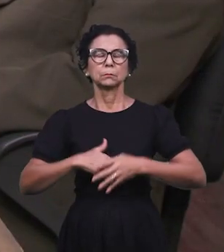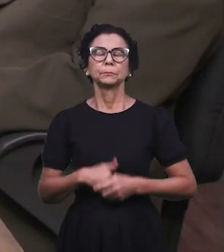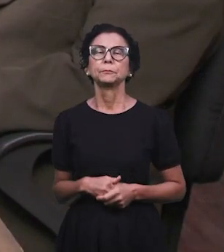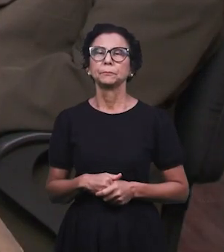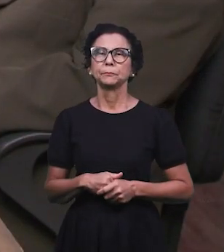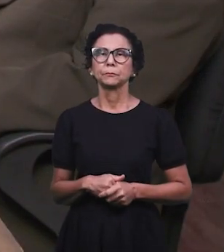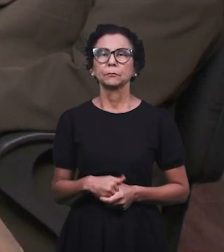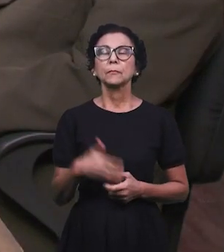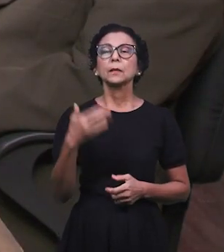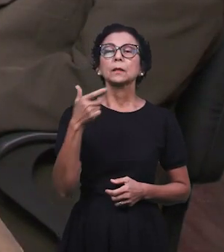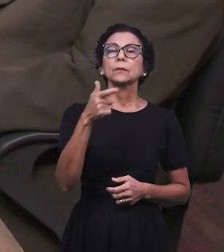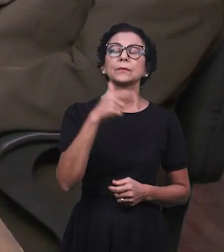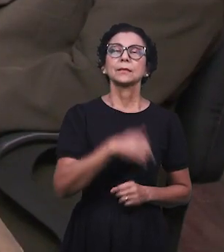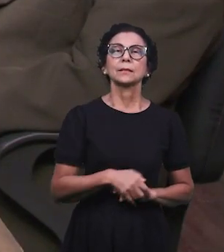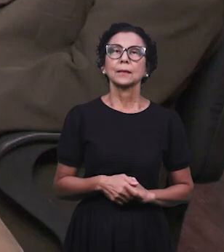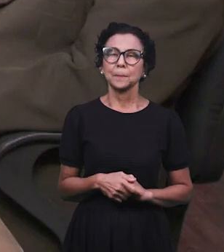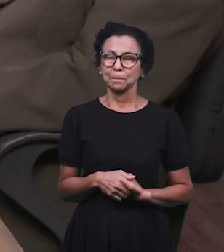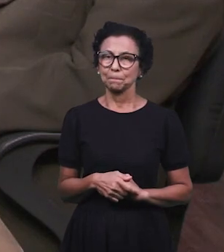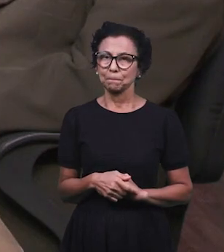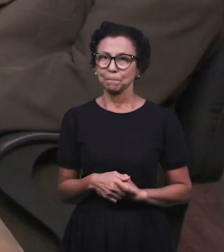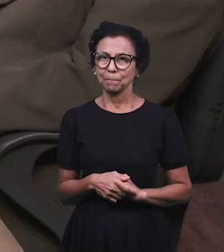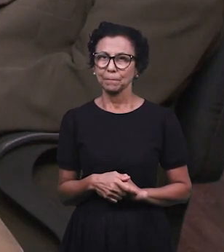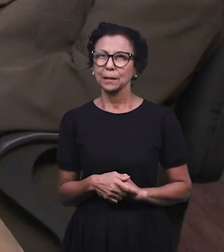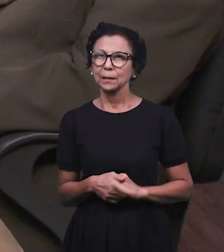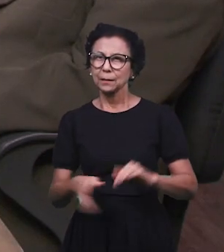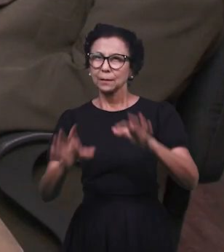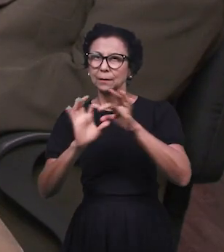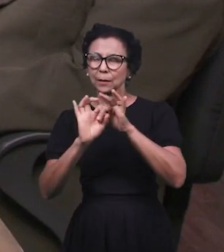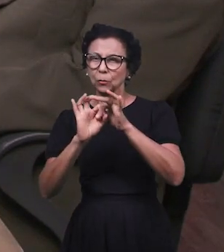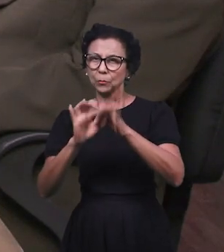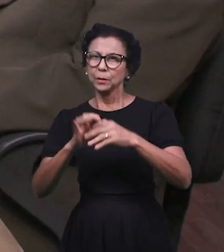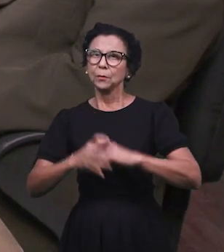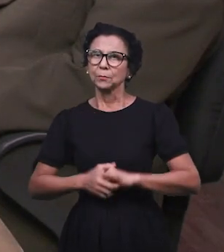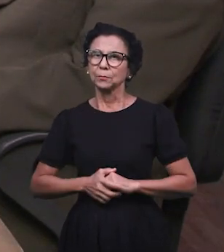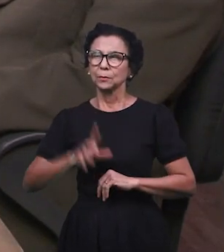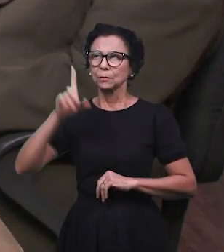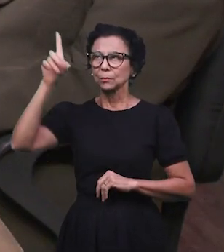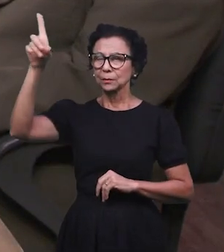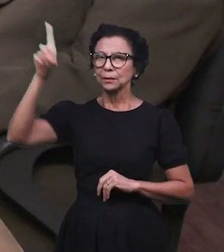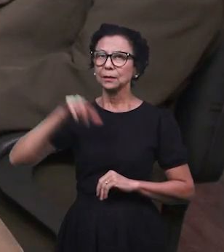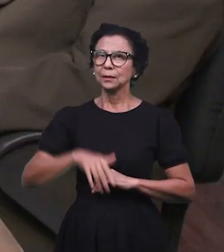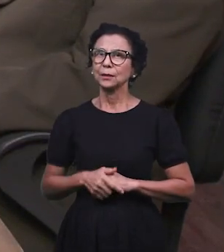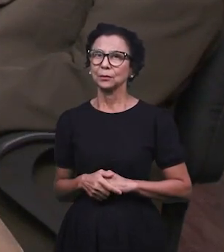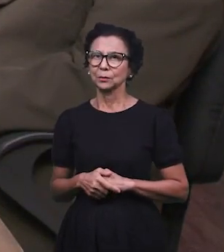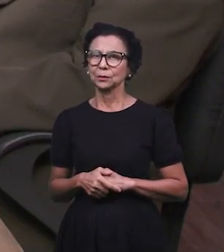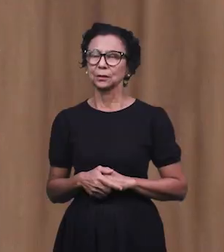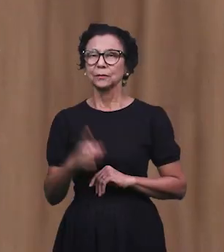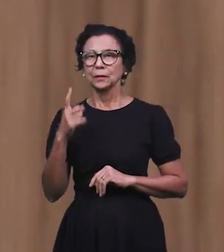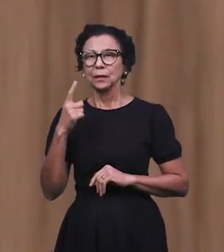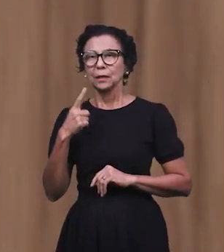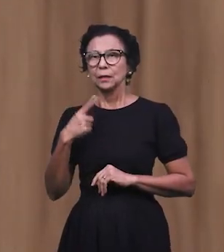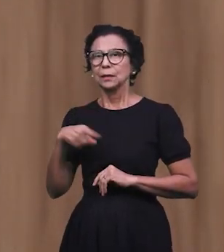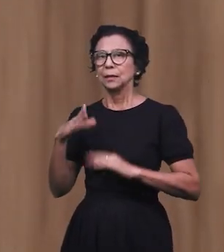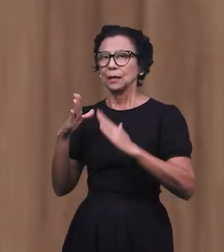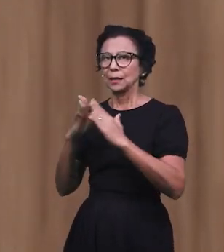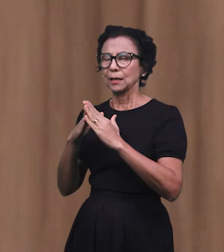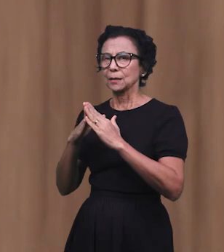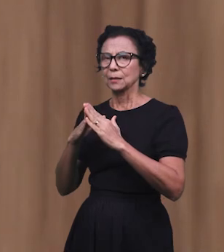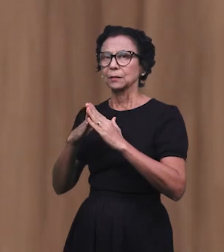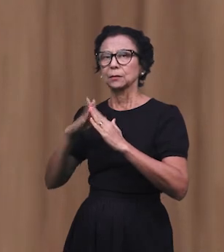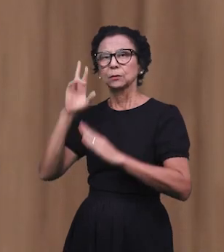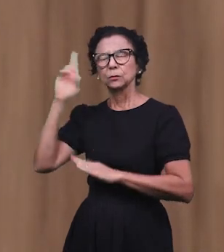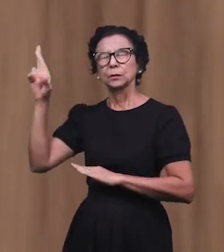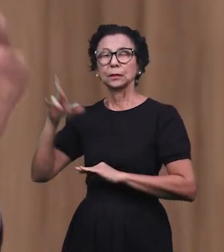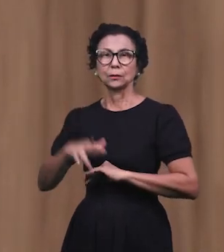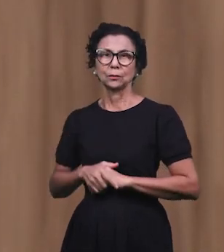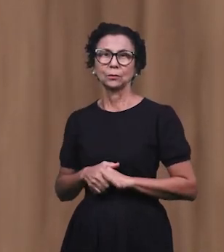ali integrado, vivendo as bênçãos do corpo. Nós não sabemos o dia de amanhã, mas uma coisa nós sabemos. Nós estamos protegidos pelo poder do sangue